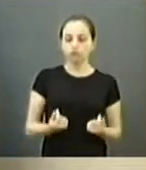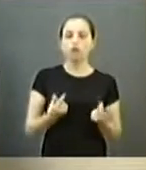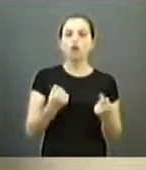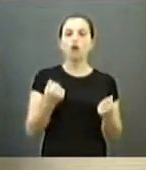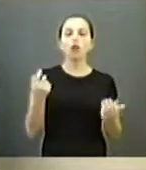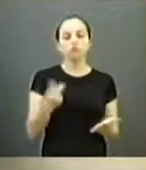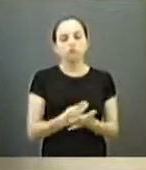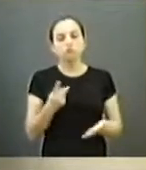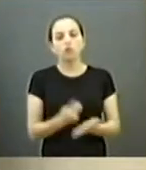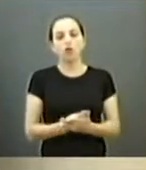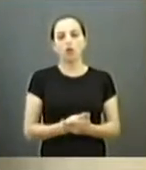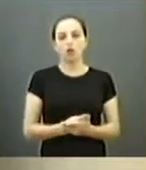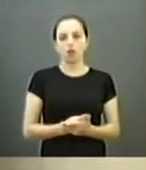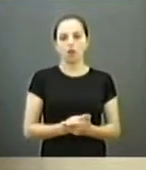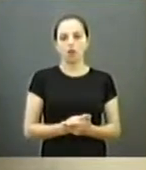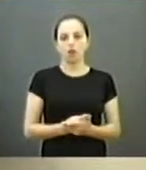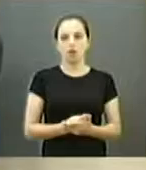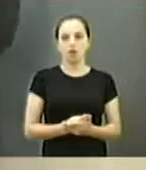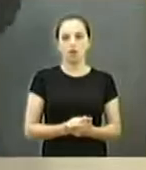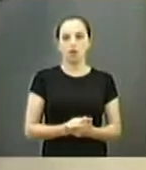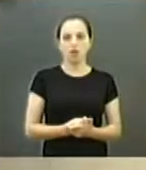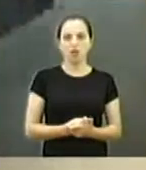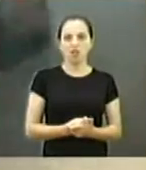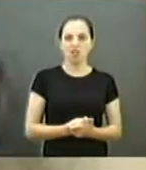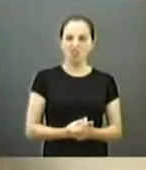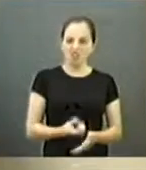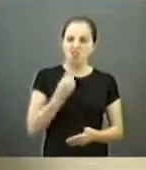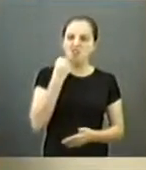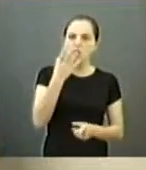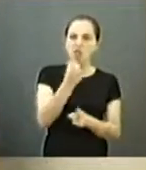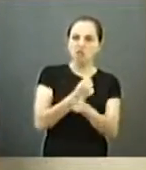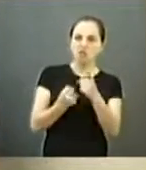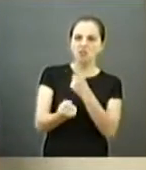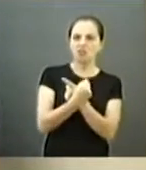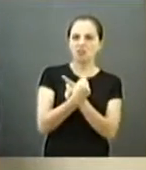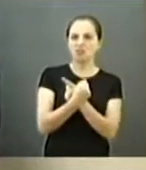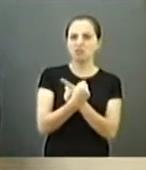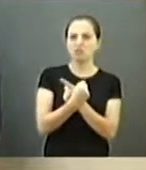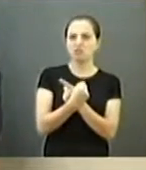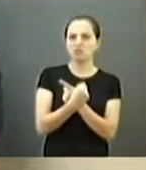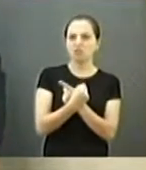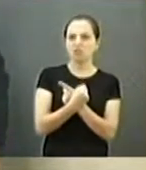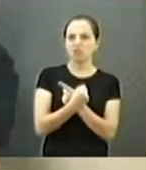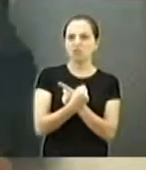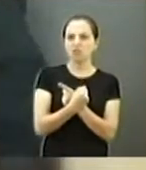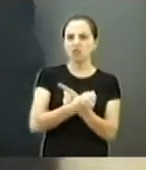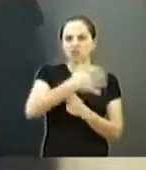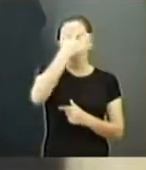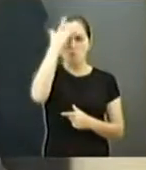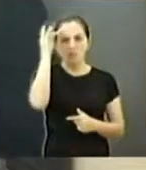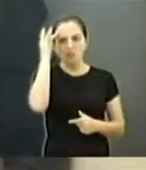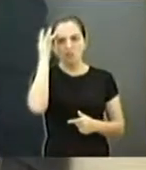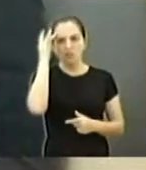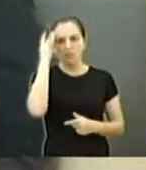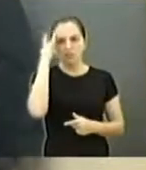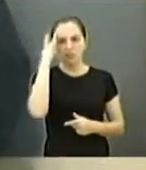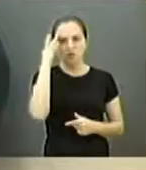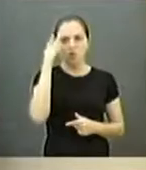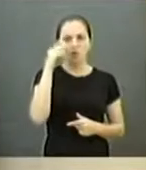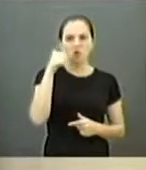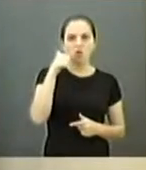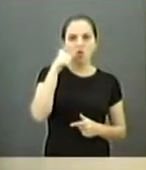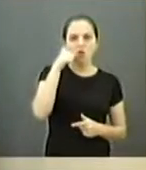fraudando. Você acha que isso faz bem para a sociedade? A pessoa lá com seu pai